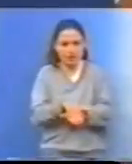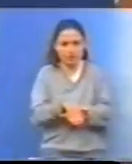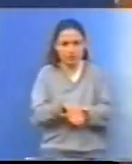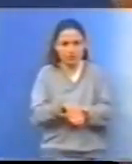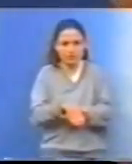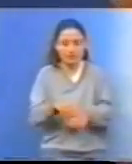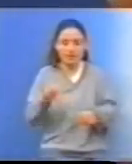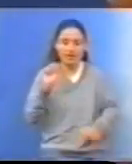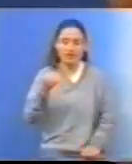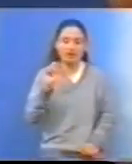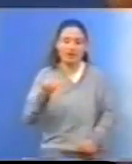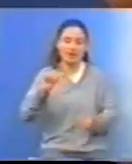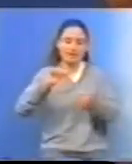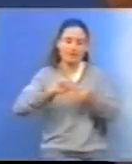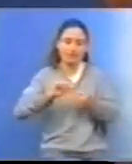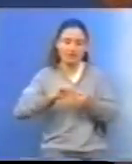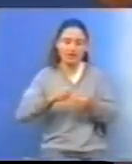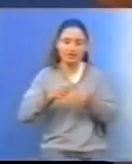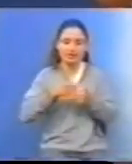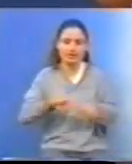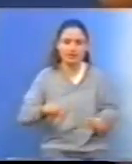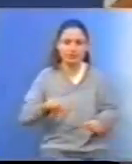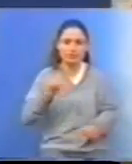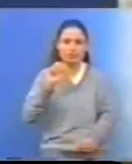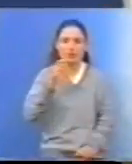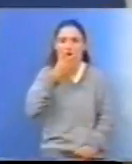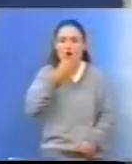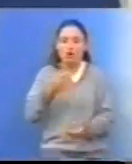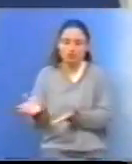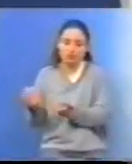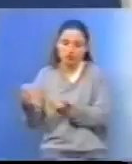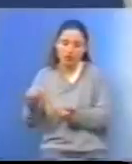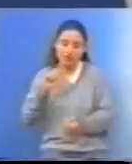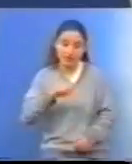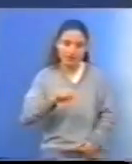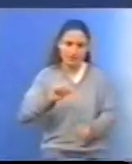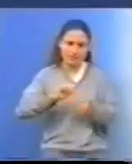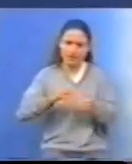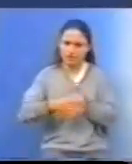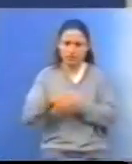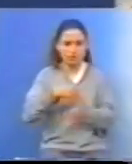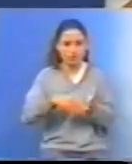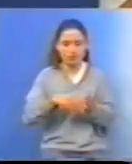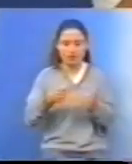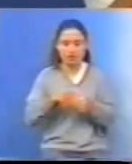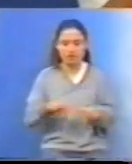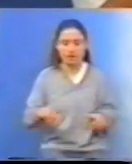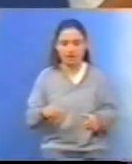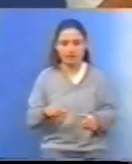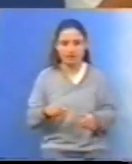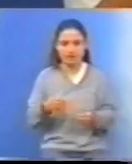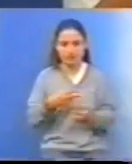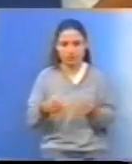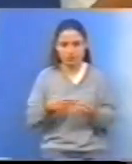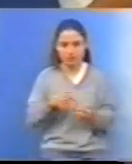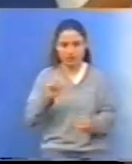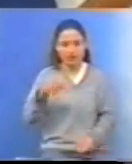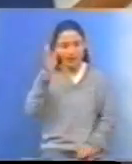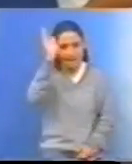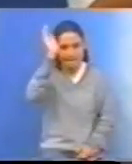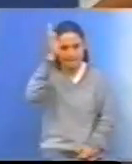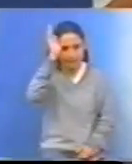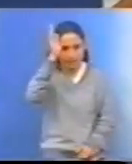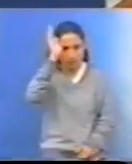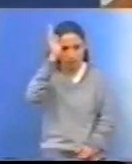Burrice. No mínimo... No mínimo, se a santidade a qual nós somos chamados não